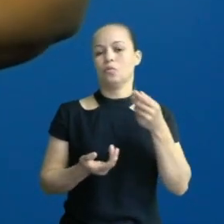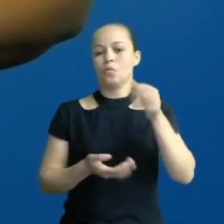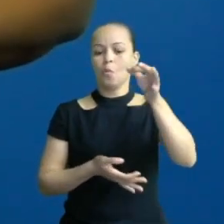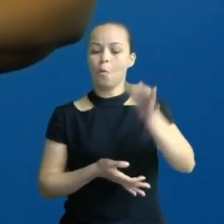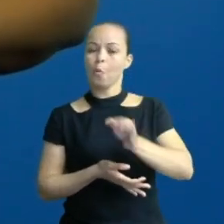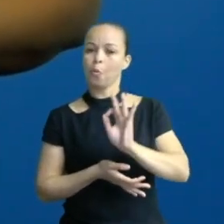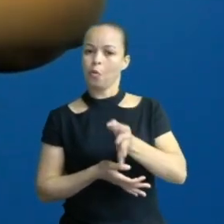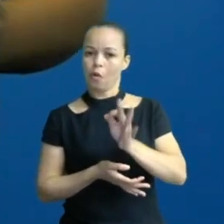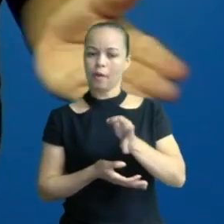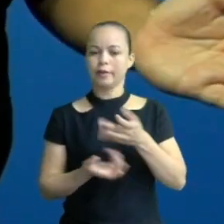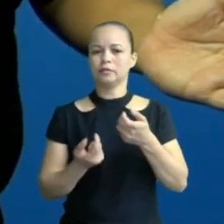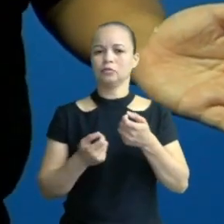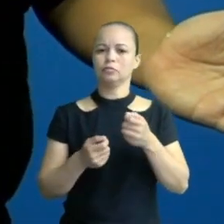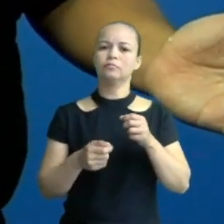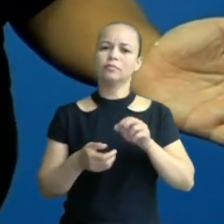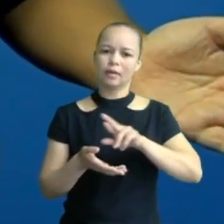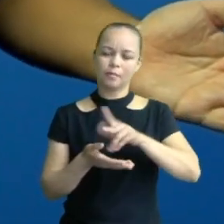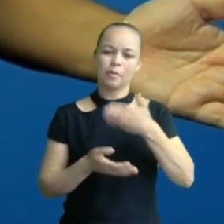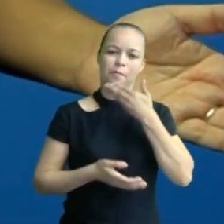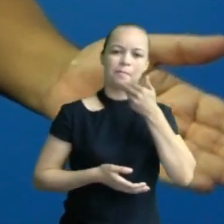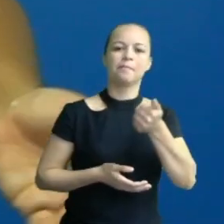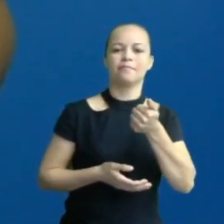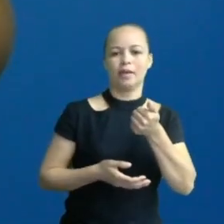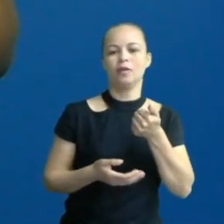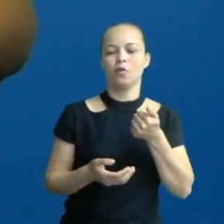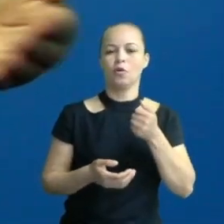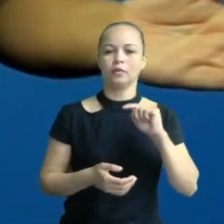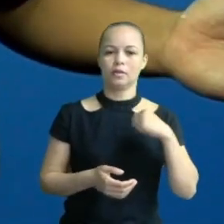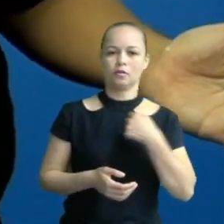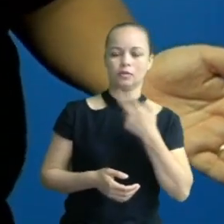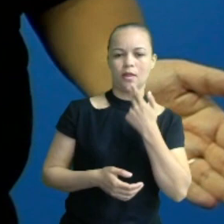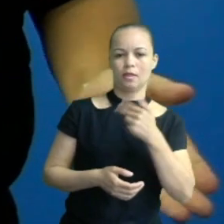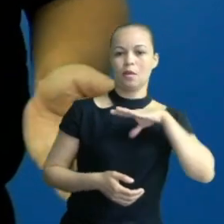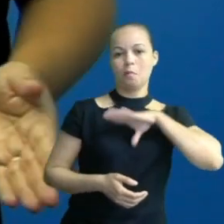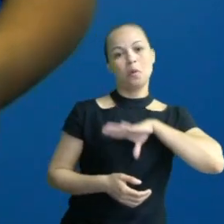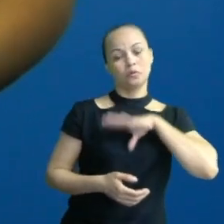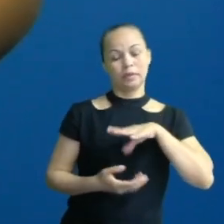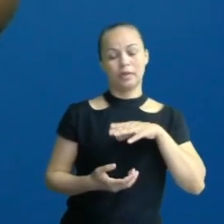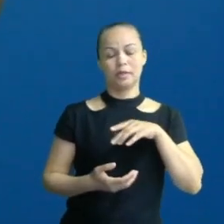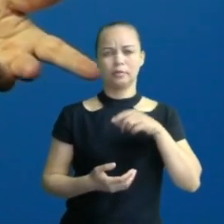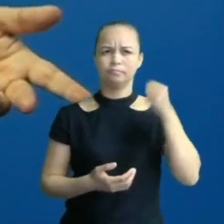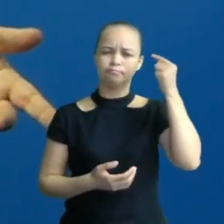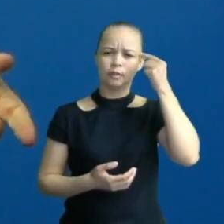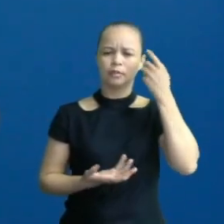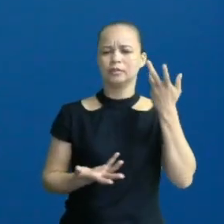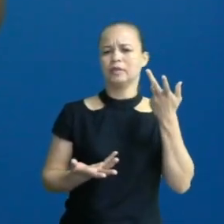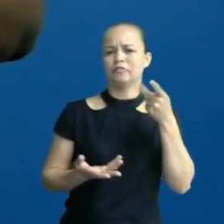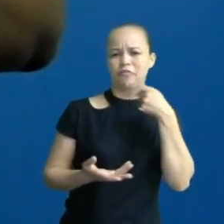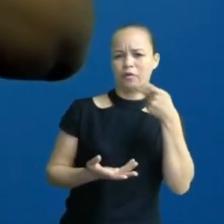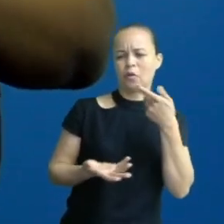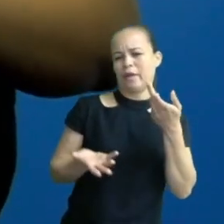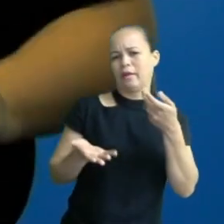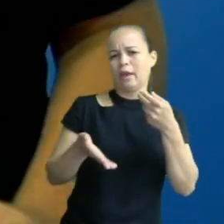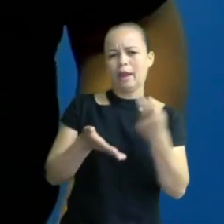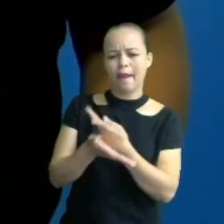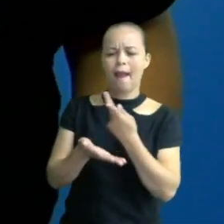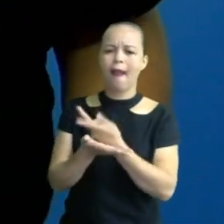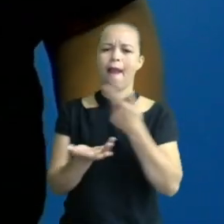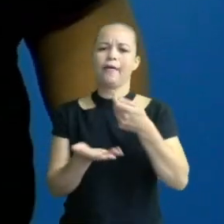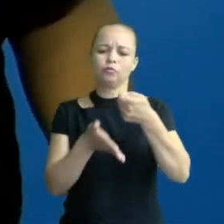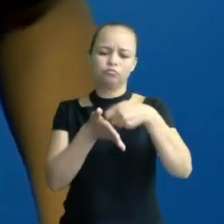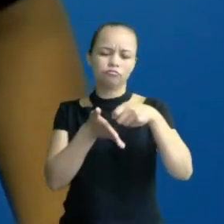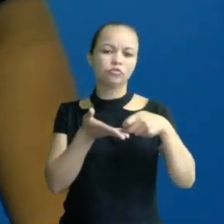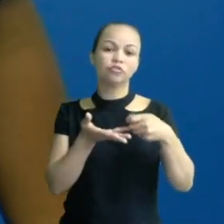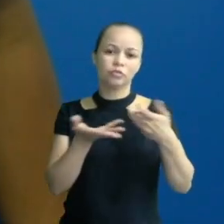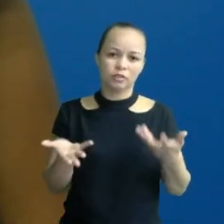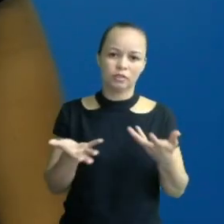muito melhor, né, para a nossa língua portuguesa. Imagine se a gente utilizar ela de forma errônea. Isso vai prejudicar o sentido